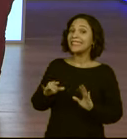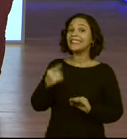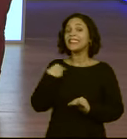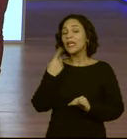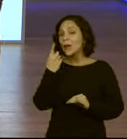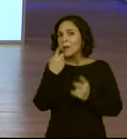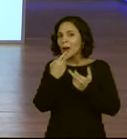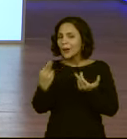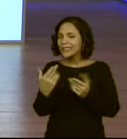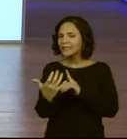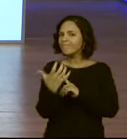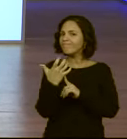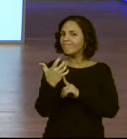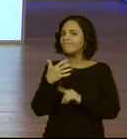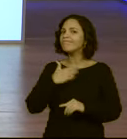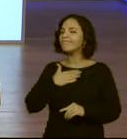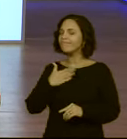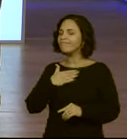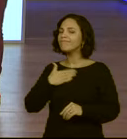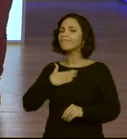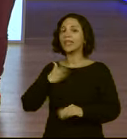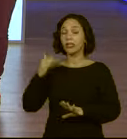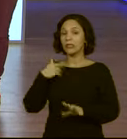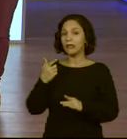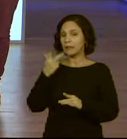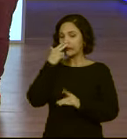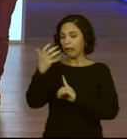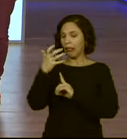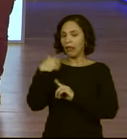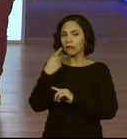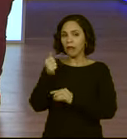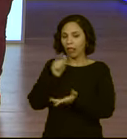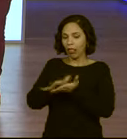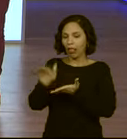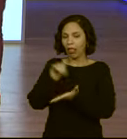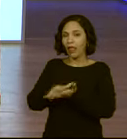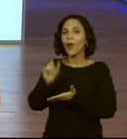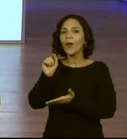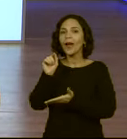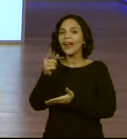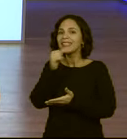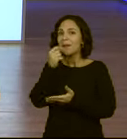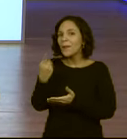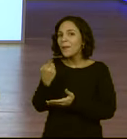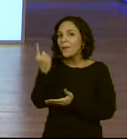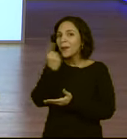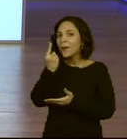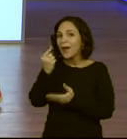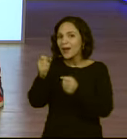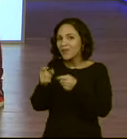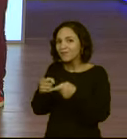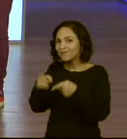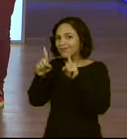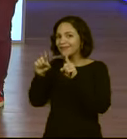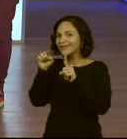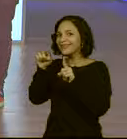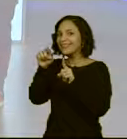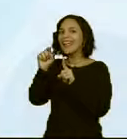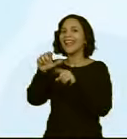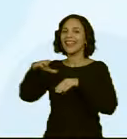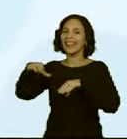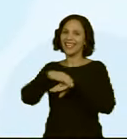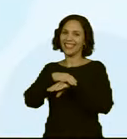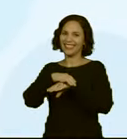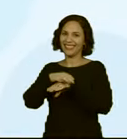dali que me influenciou e acabou fazendo gastar um pouquinho mais o que eu queria é esse primeiro item ele que apareceu a